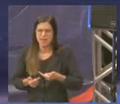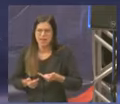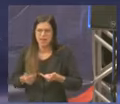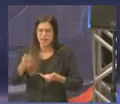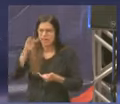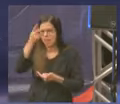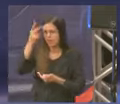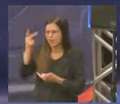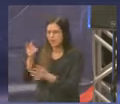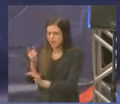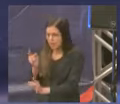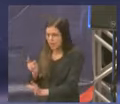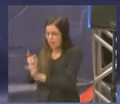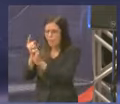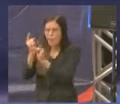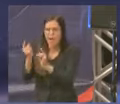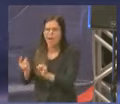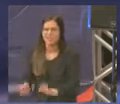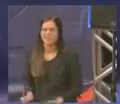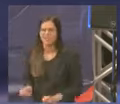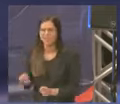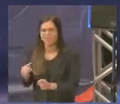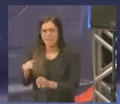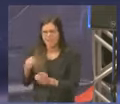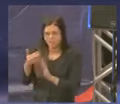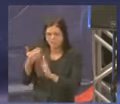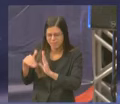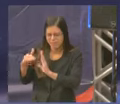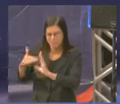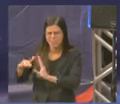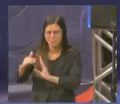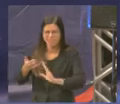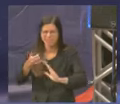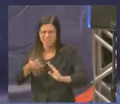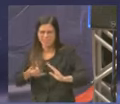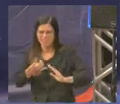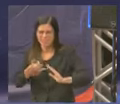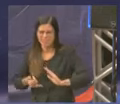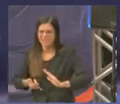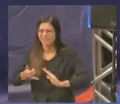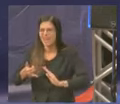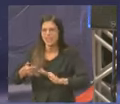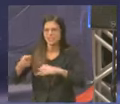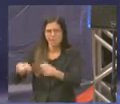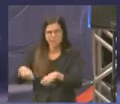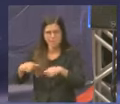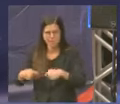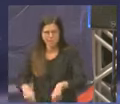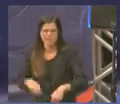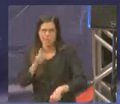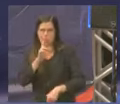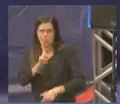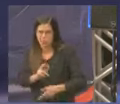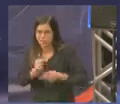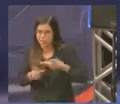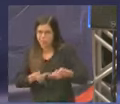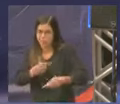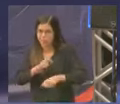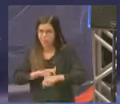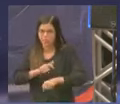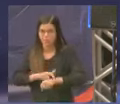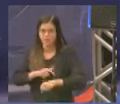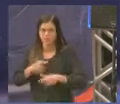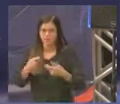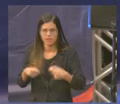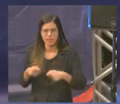te encontra e te apurrinha e te dá uma demanda de trabalho no momento em que você deveria